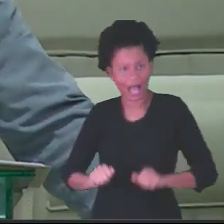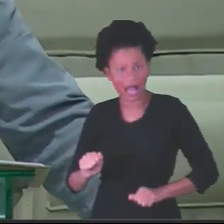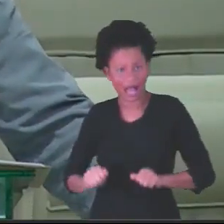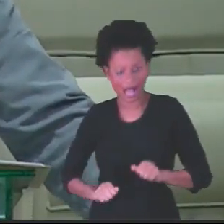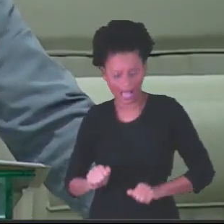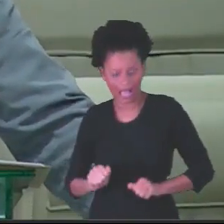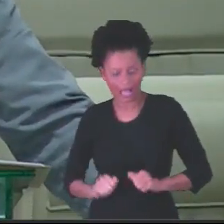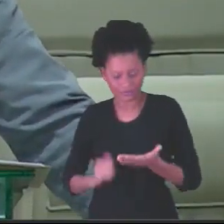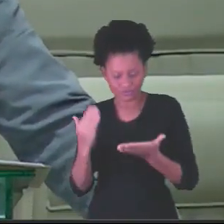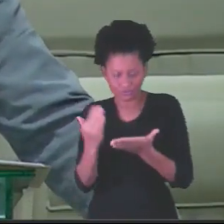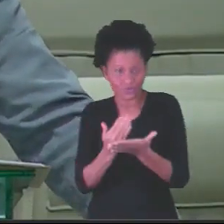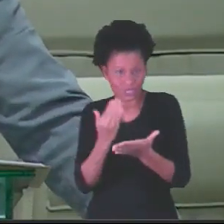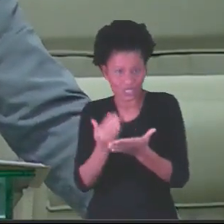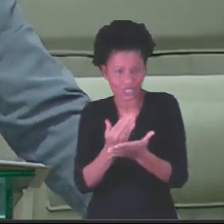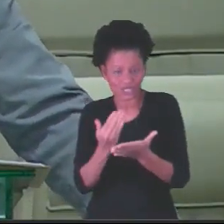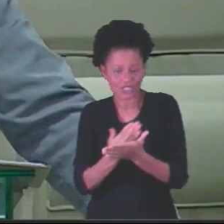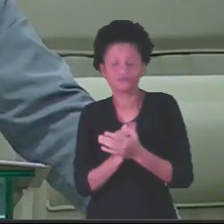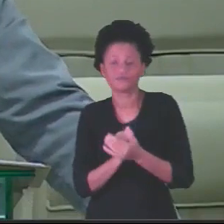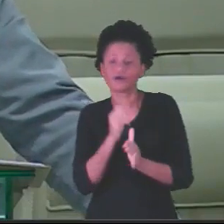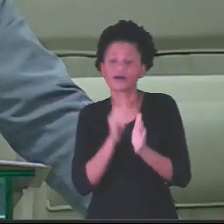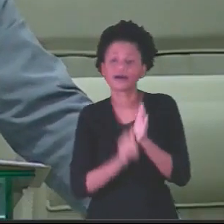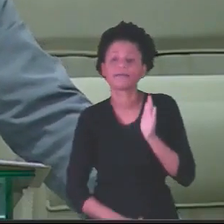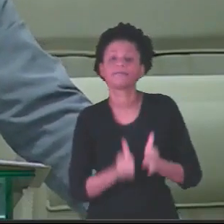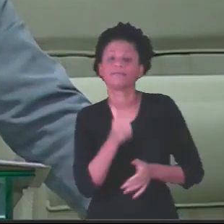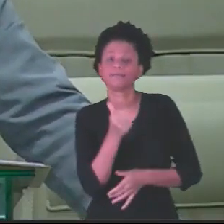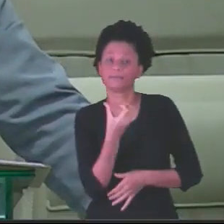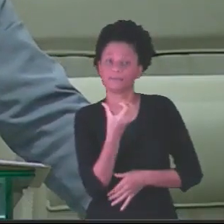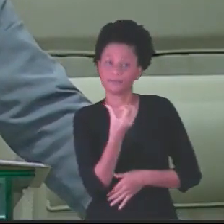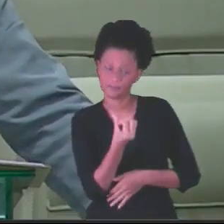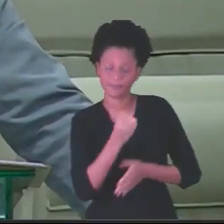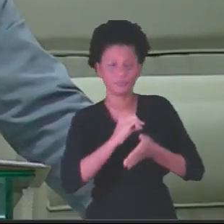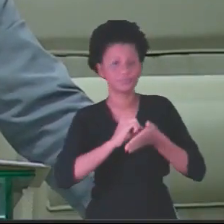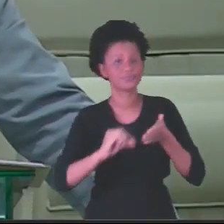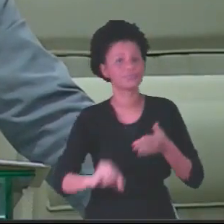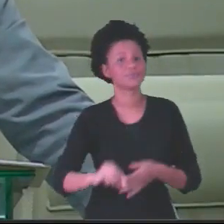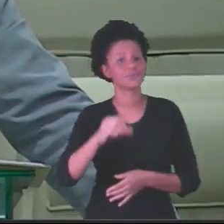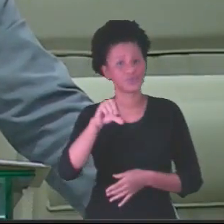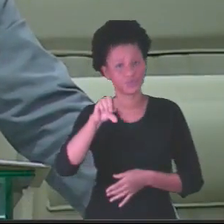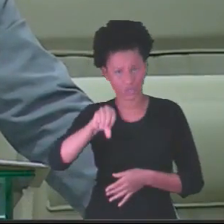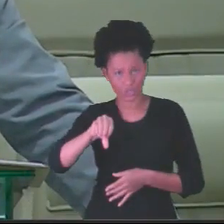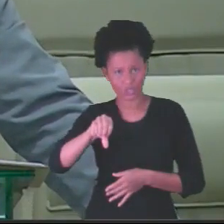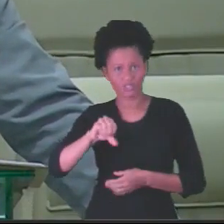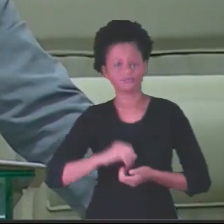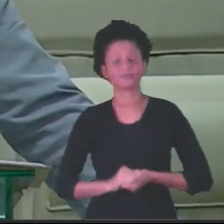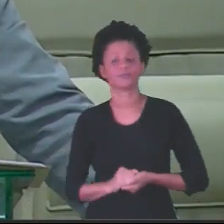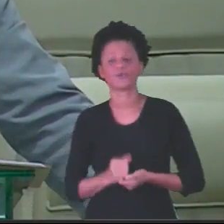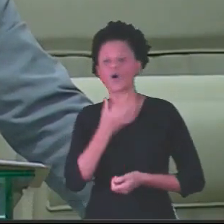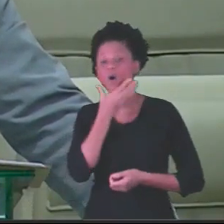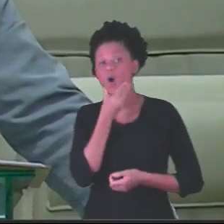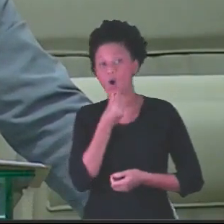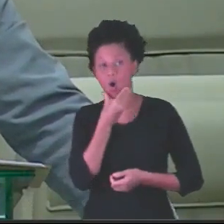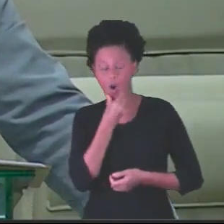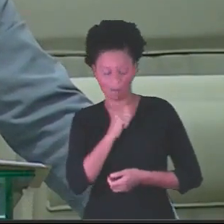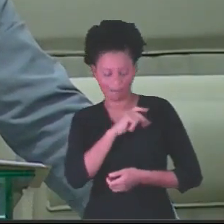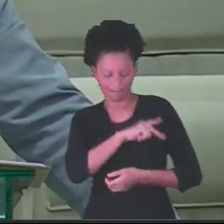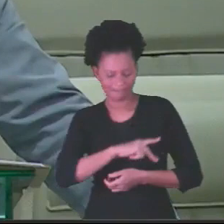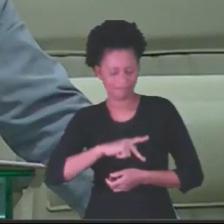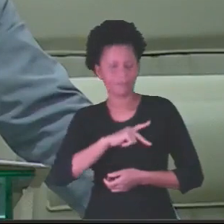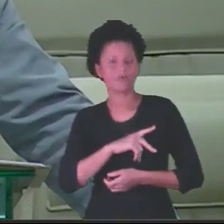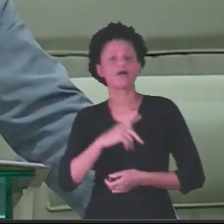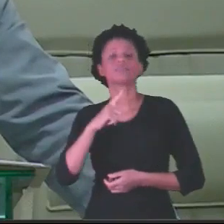capítulo 16 o versículo 9 são paulo tem a